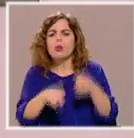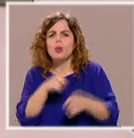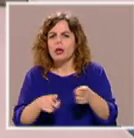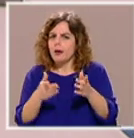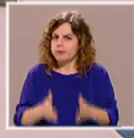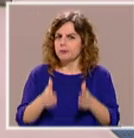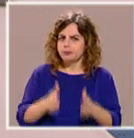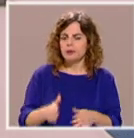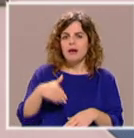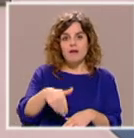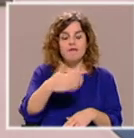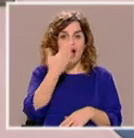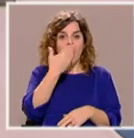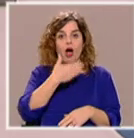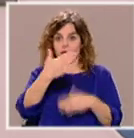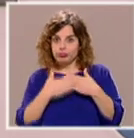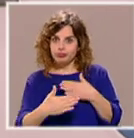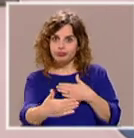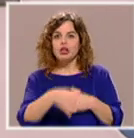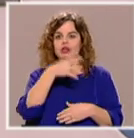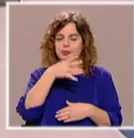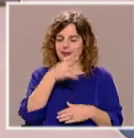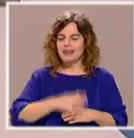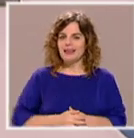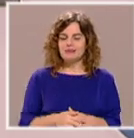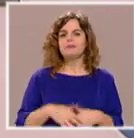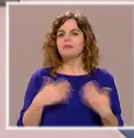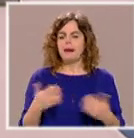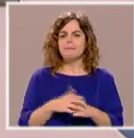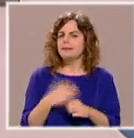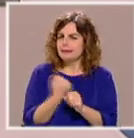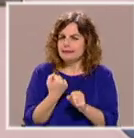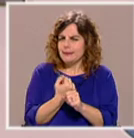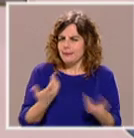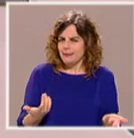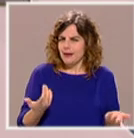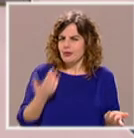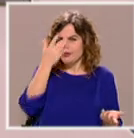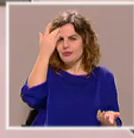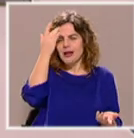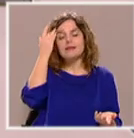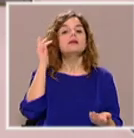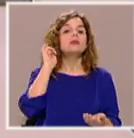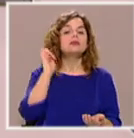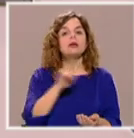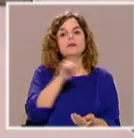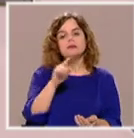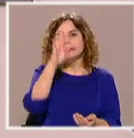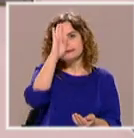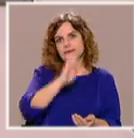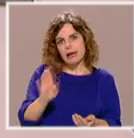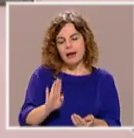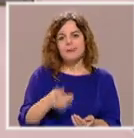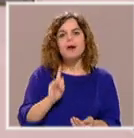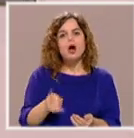ser explicado no decorrer desta aula. Vou fazer então um pequeno exercício convosco, porque é sempre muito importante vocês saberem identificar os órgãos